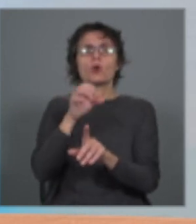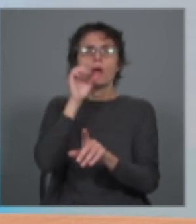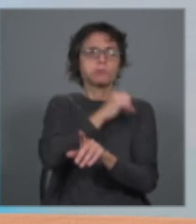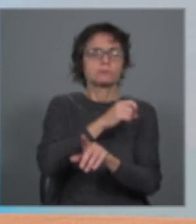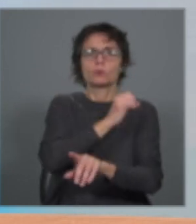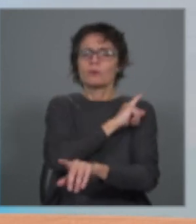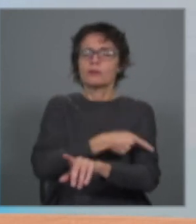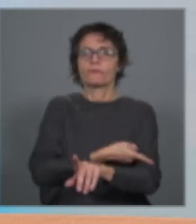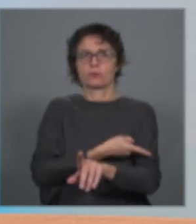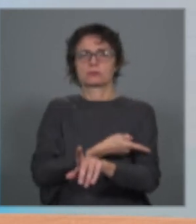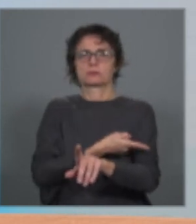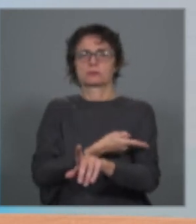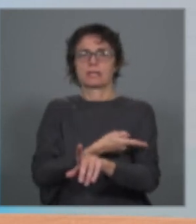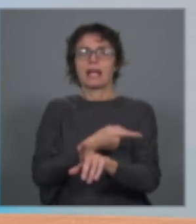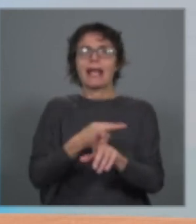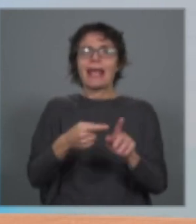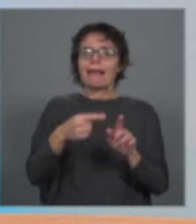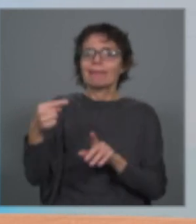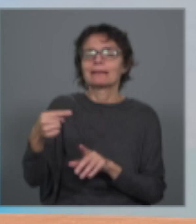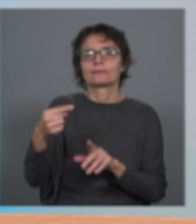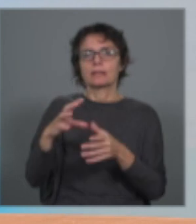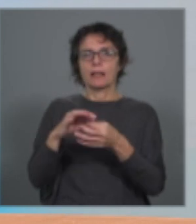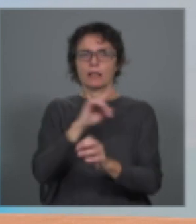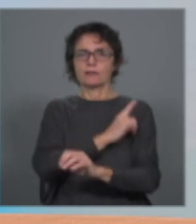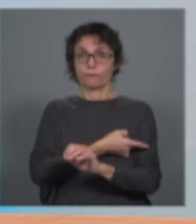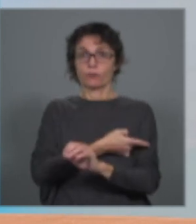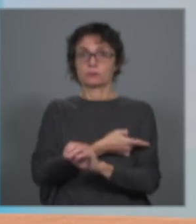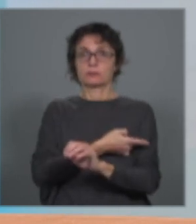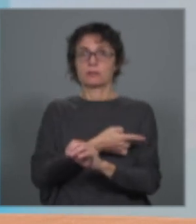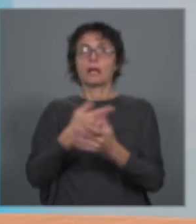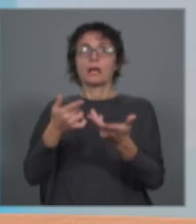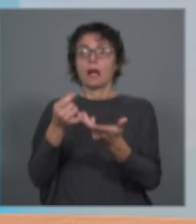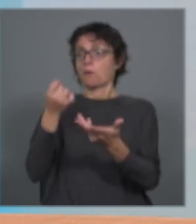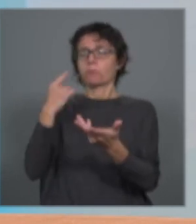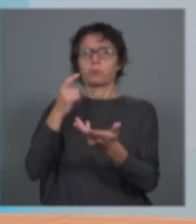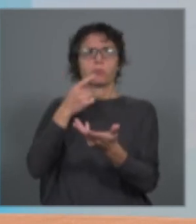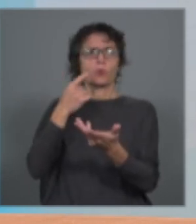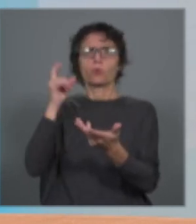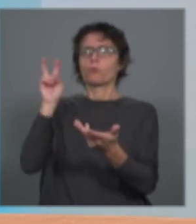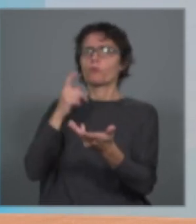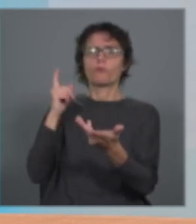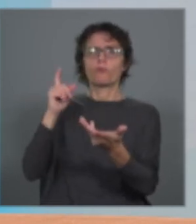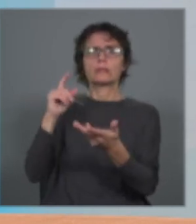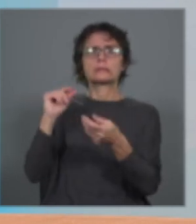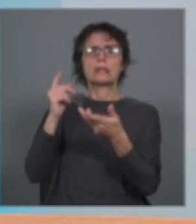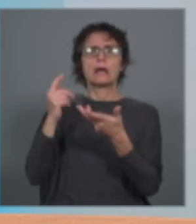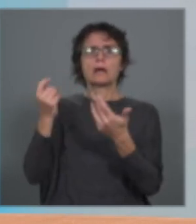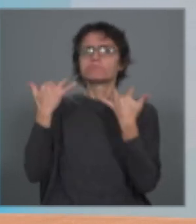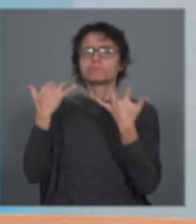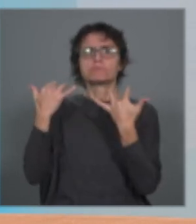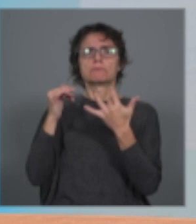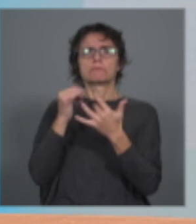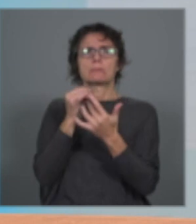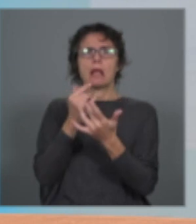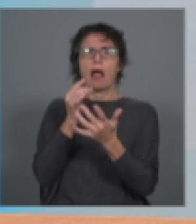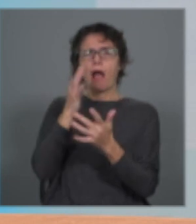defeito. Ainda há bocadinho vinha a ouvir as notícias e parece que há um excesso